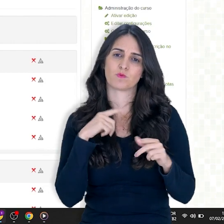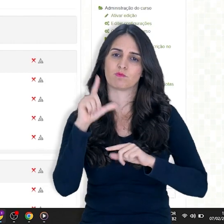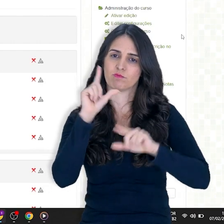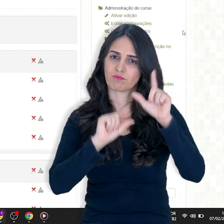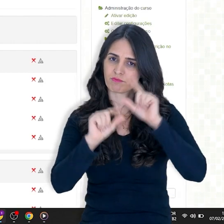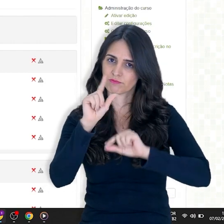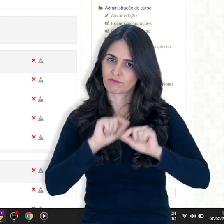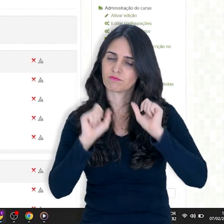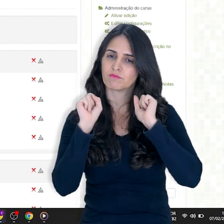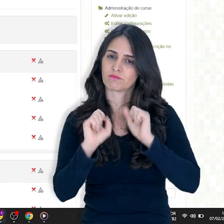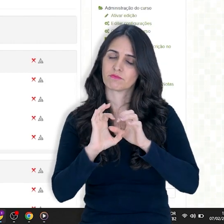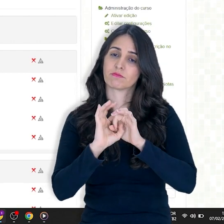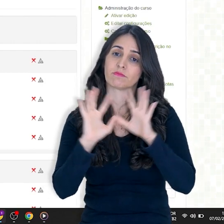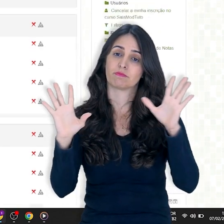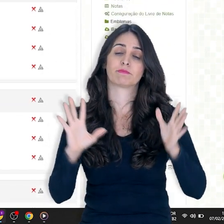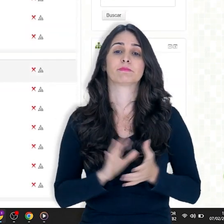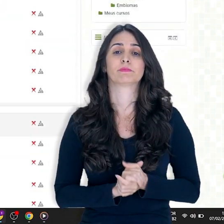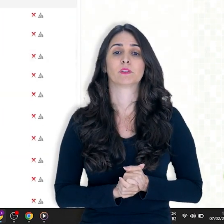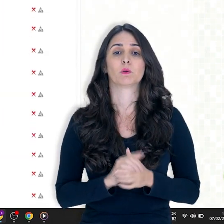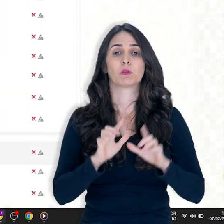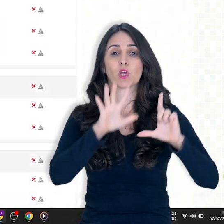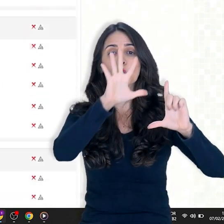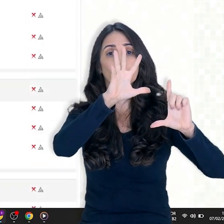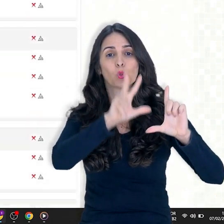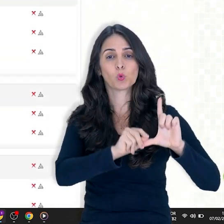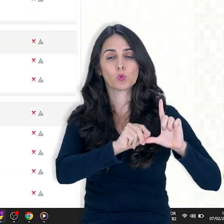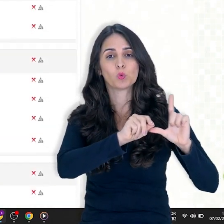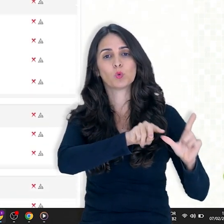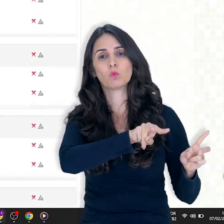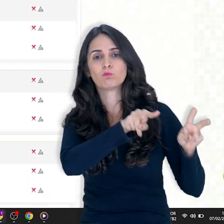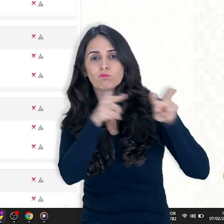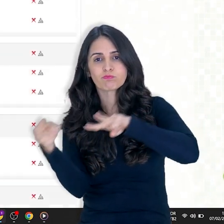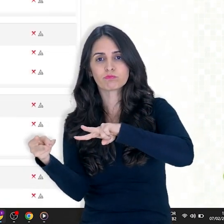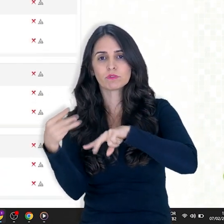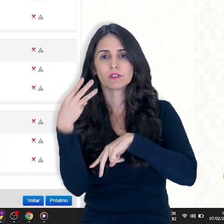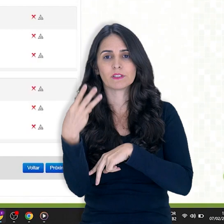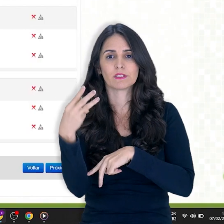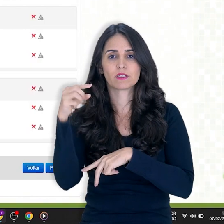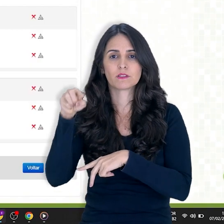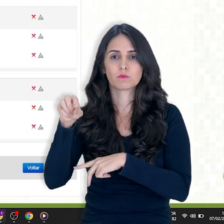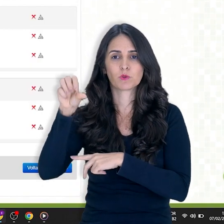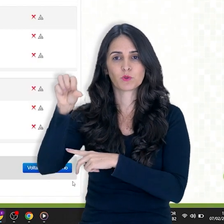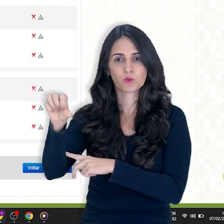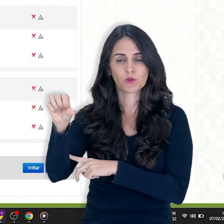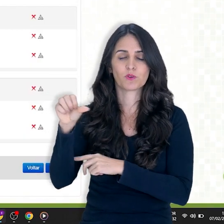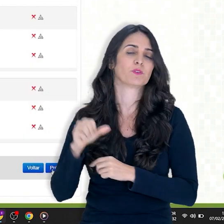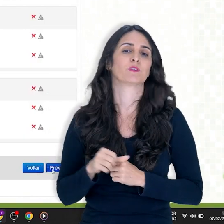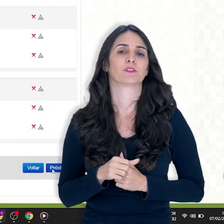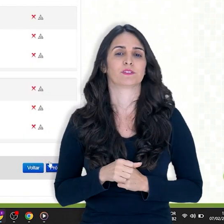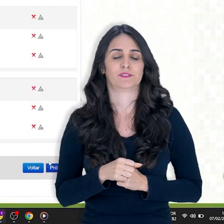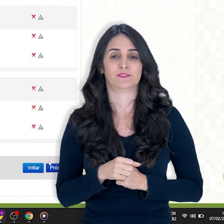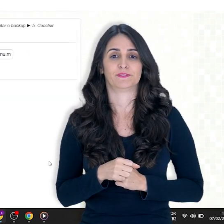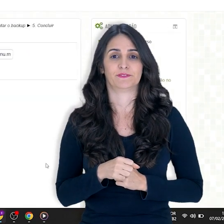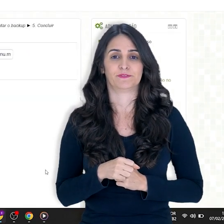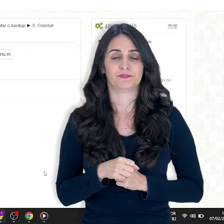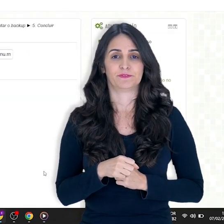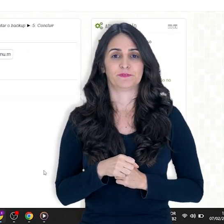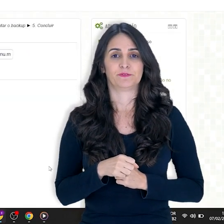pode selecionar um ou outro recurso. Vamos deixar tudo que a gente quer levar a sala inteira. Então, vou lá para baixo, vou para o